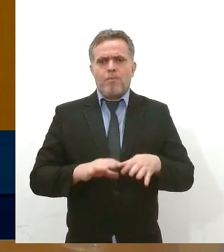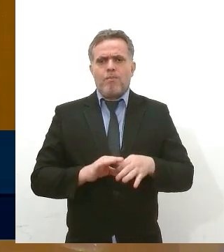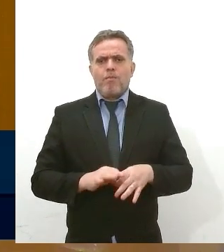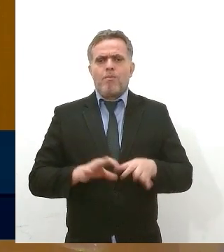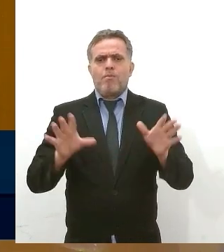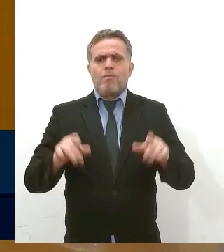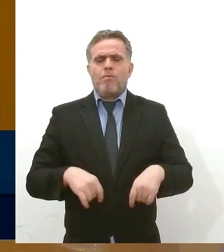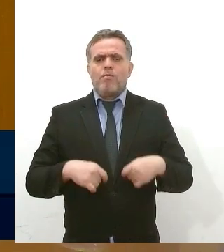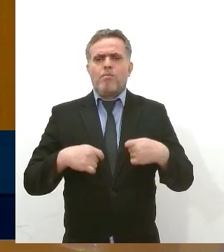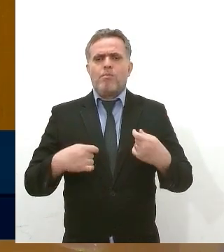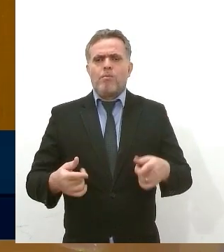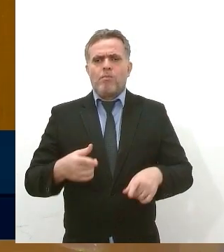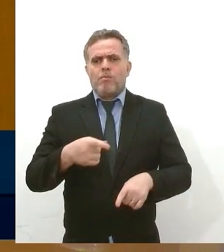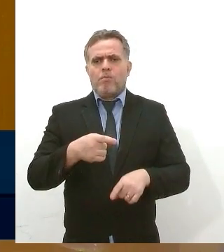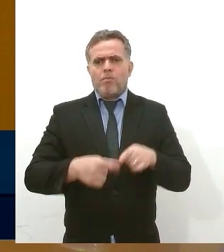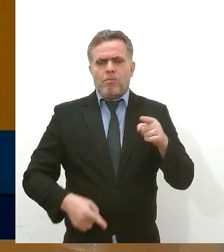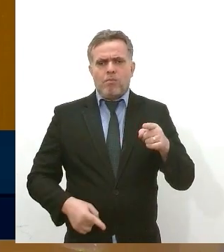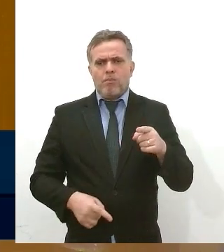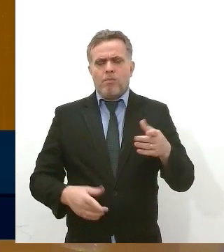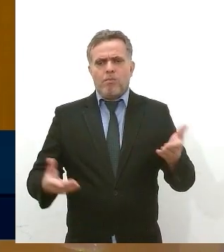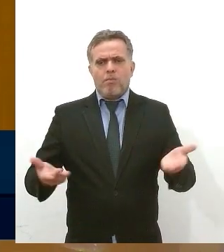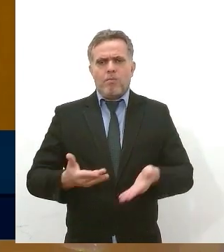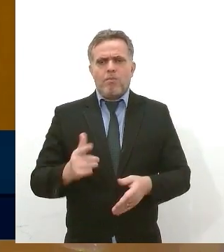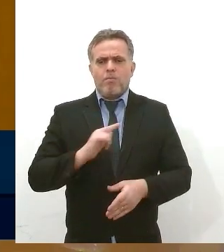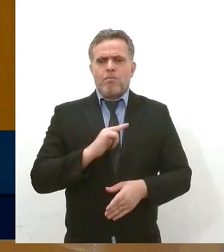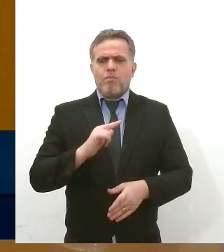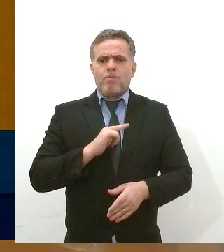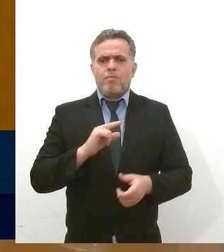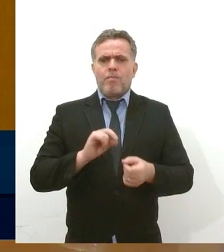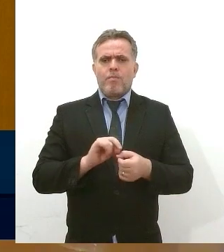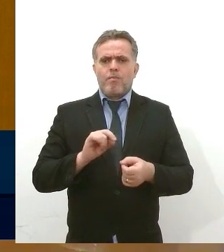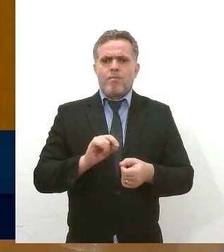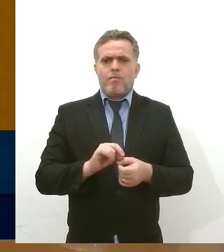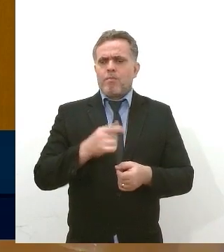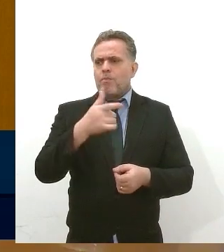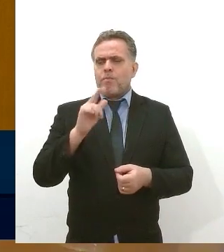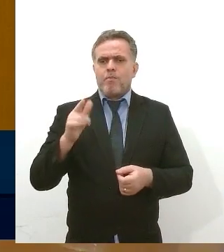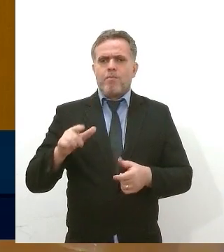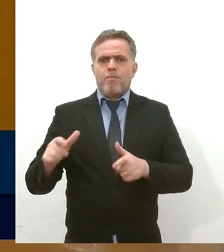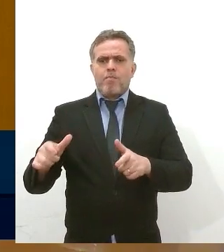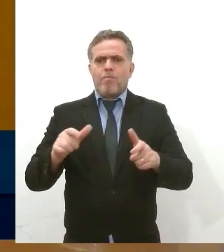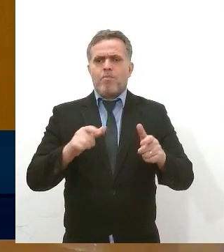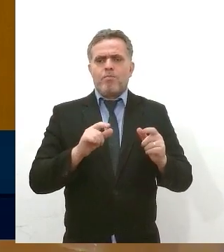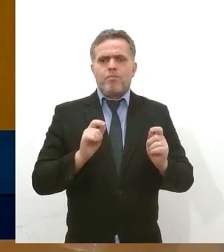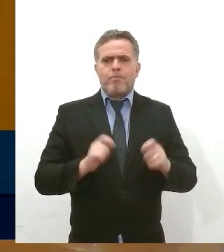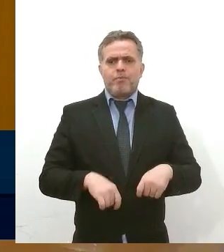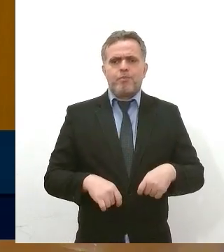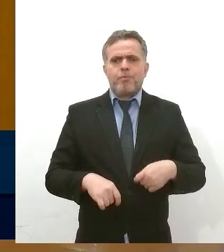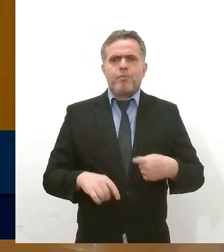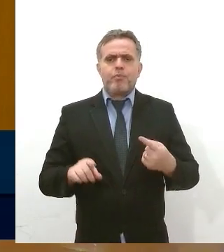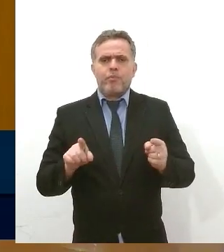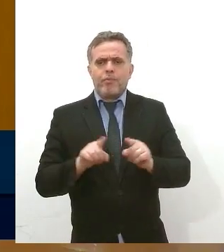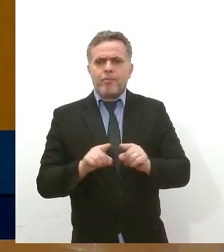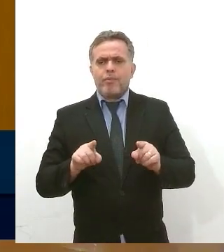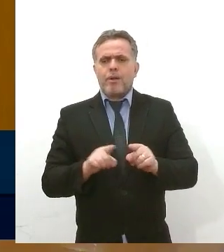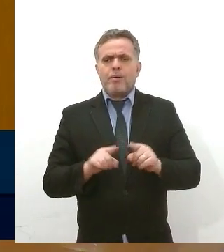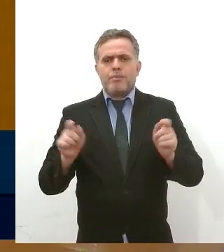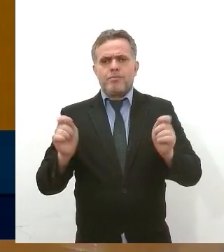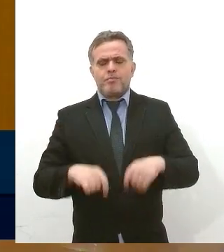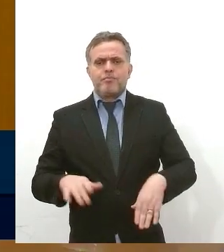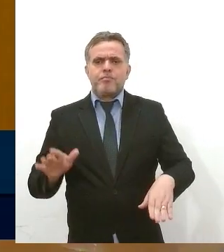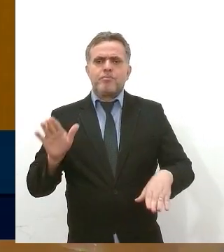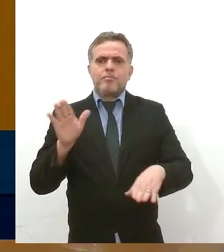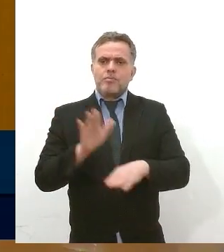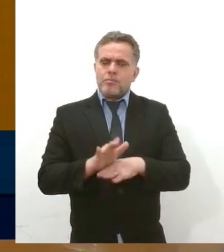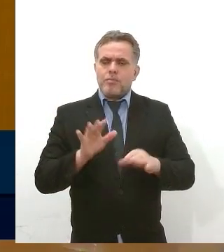que hoje é produzido pelos outros poços da cidade. Ou seja, também amenizaria e muito o sofrimento.